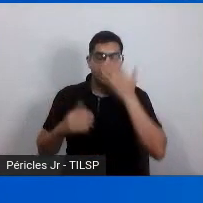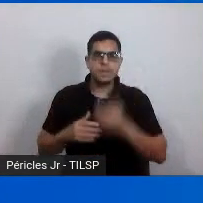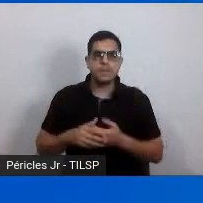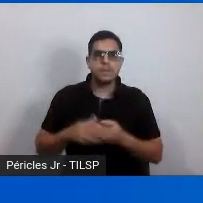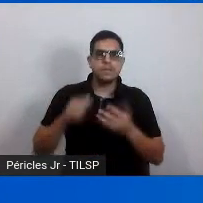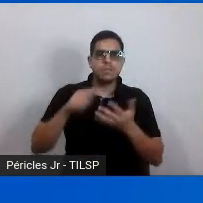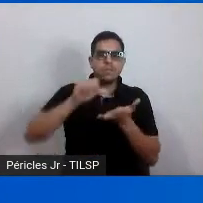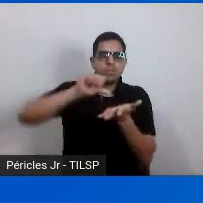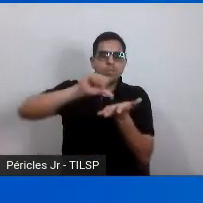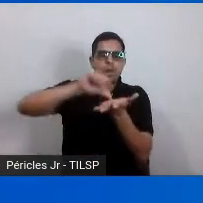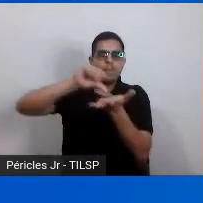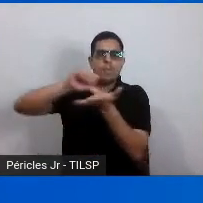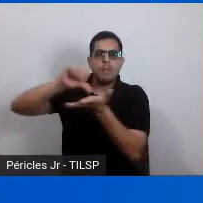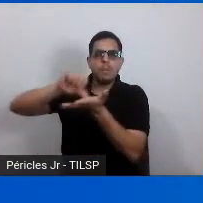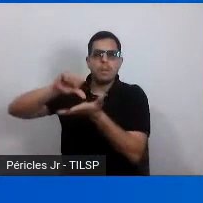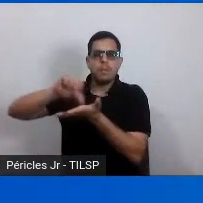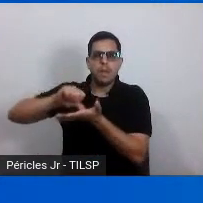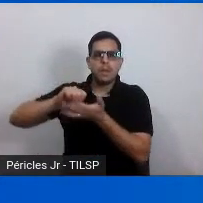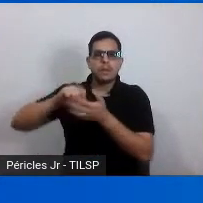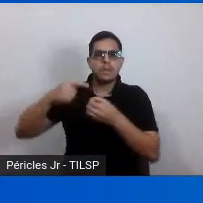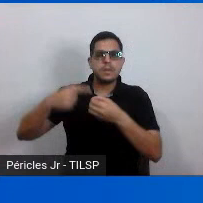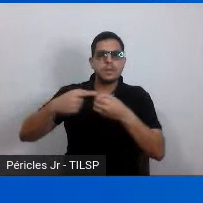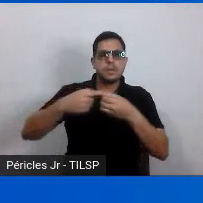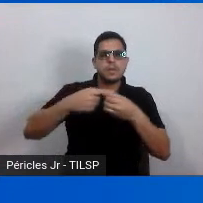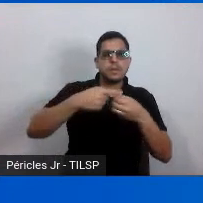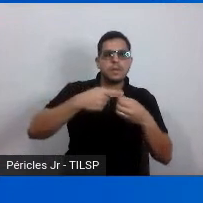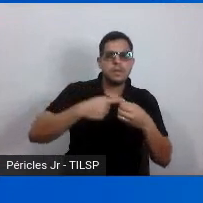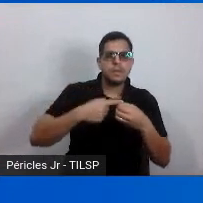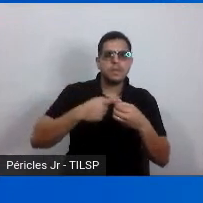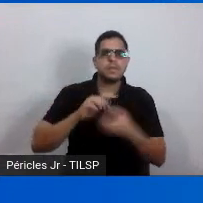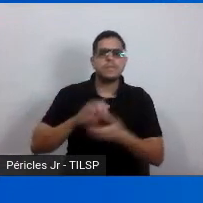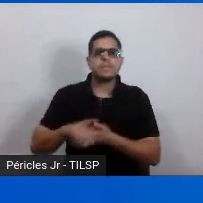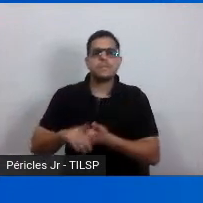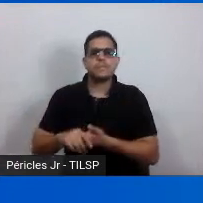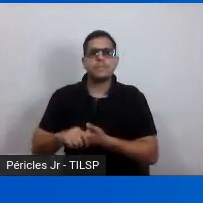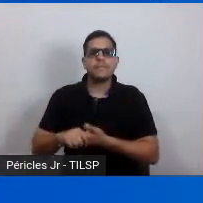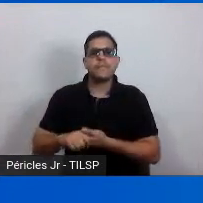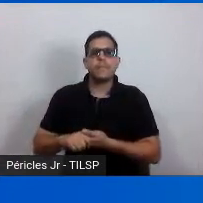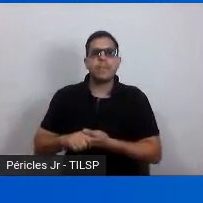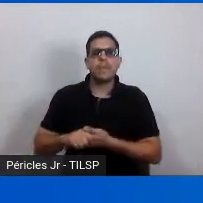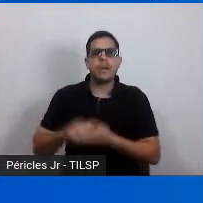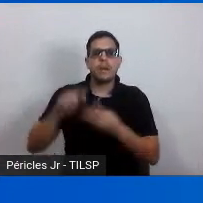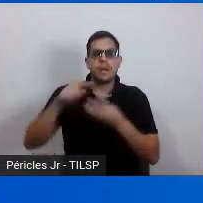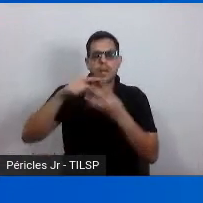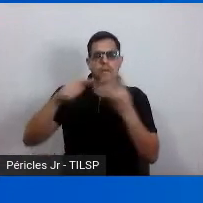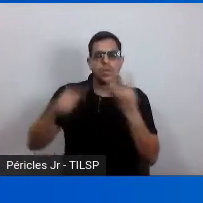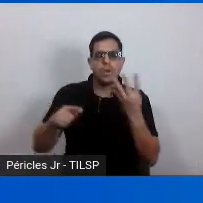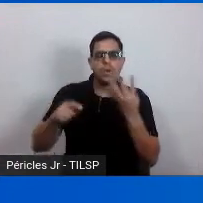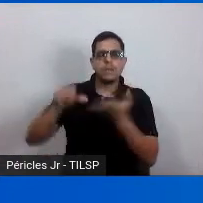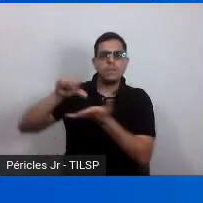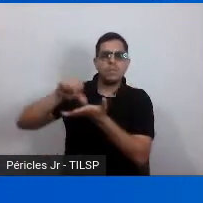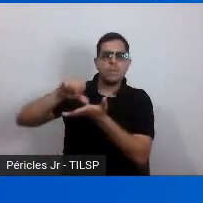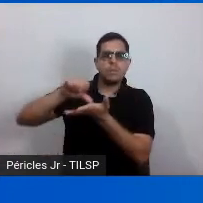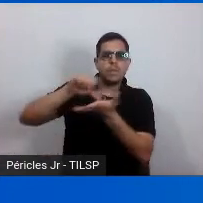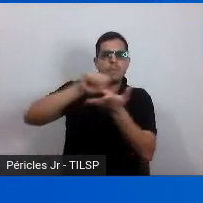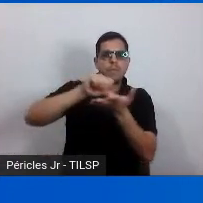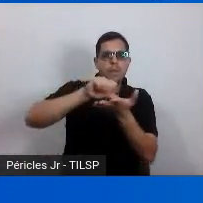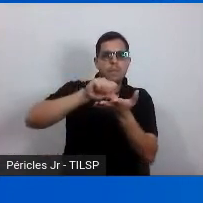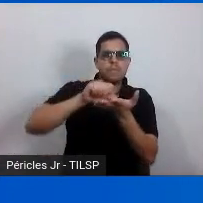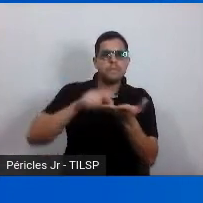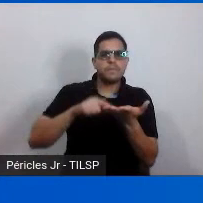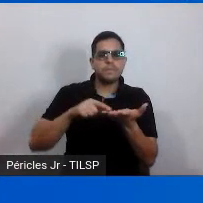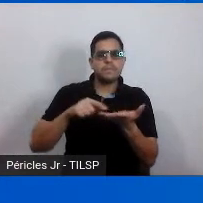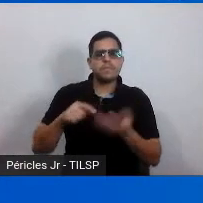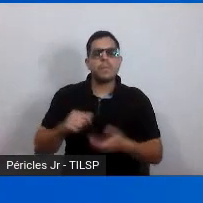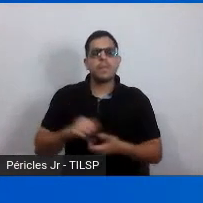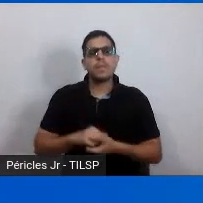unidades Marechal Deodoro que é da região metropolitana em Arapiraca que não Agreste em Palmeira dos Índios que é no sertão